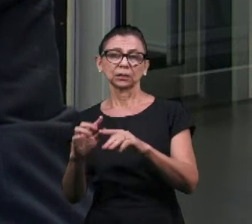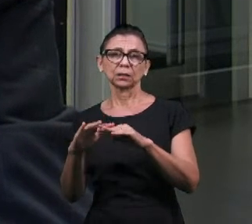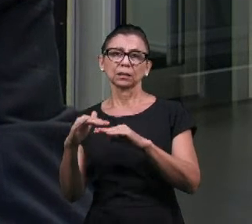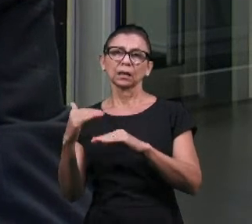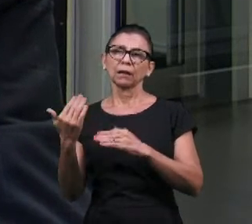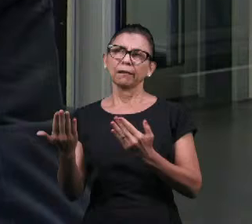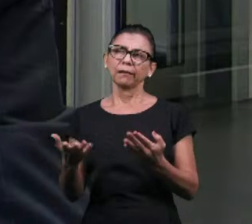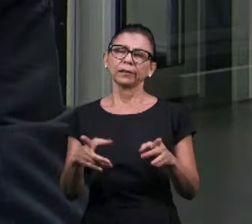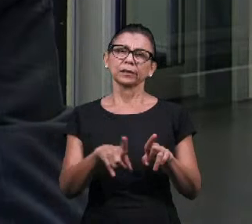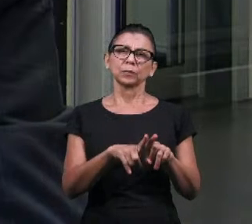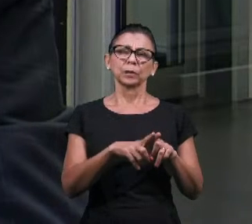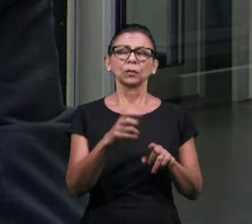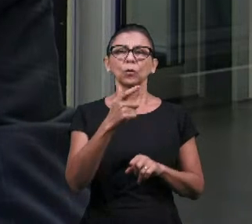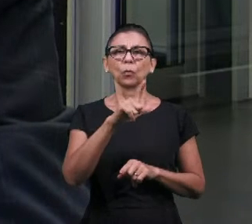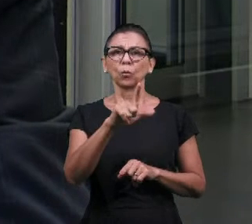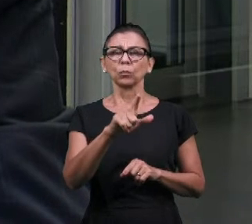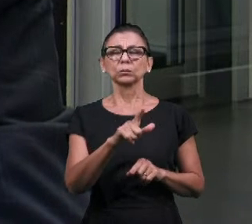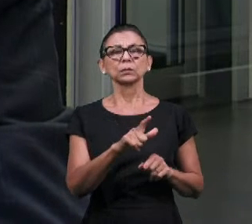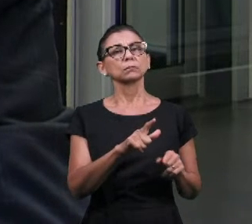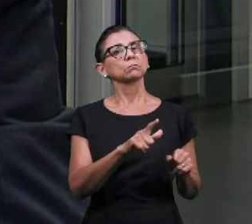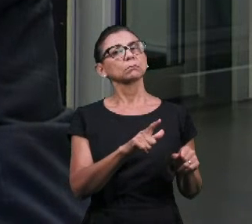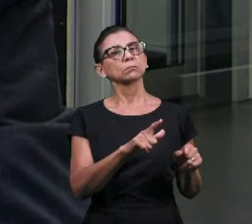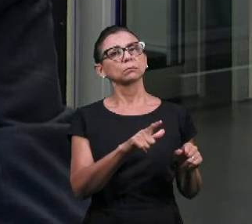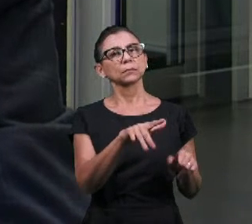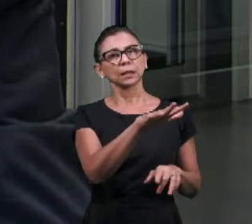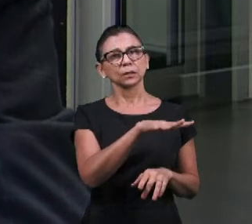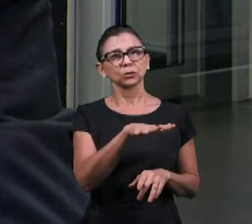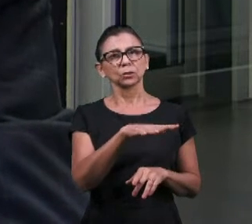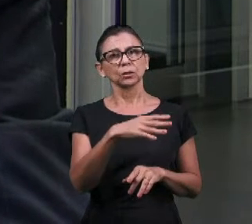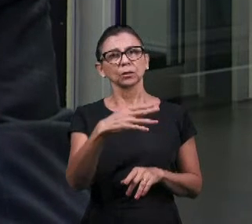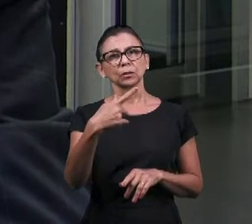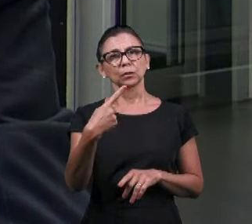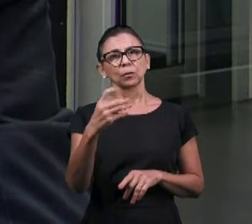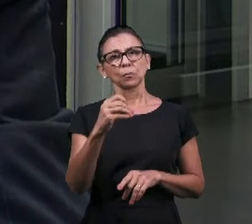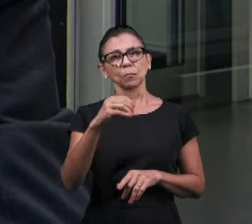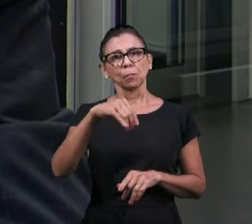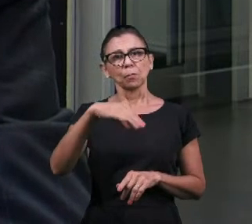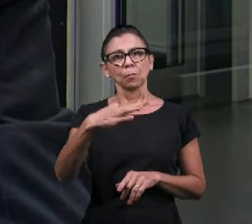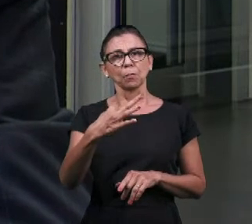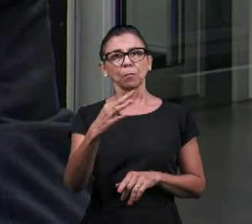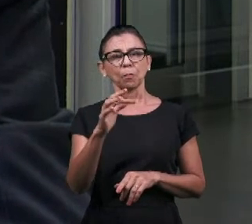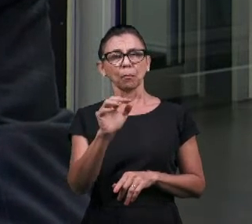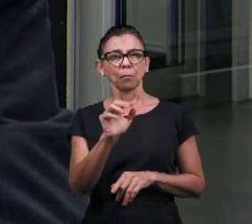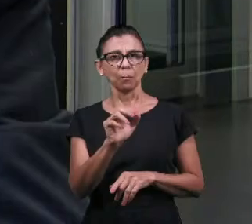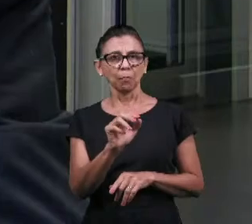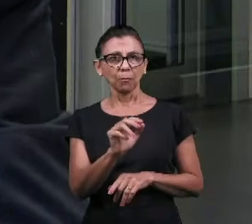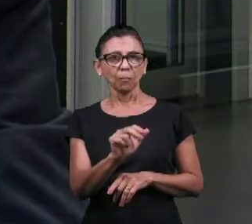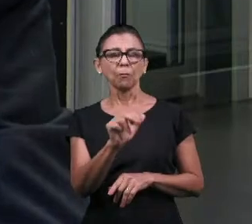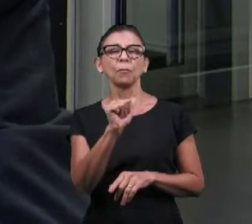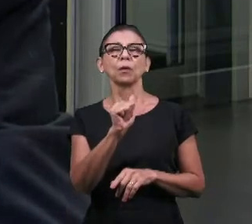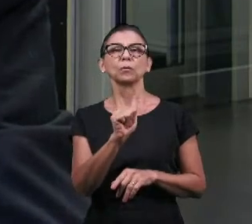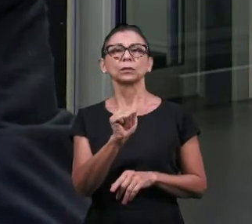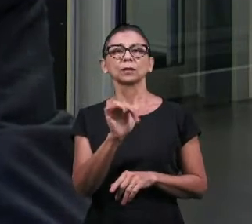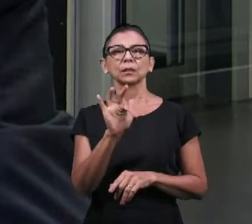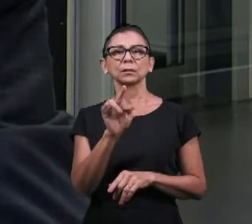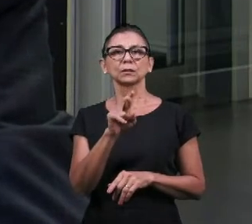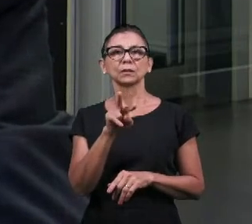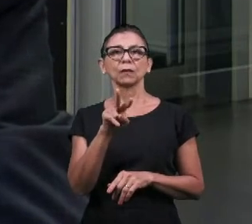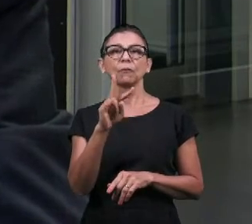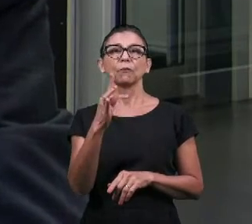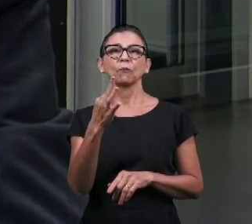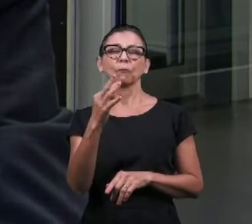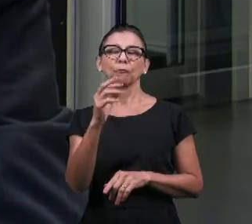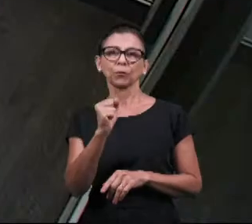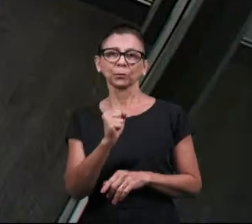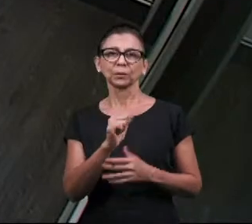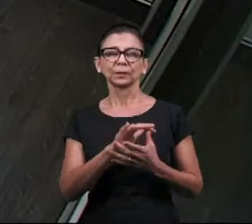E foi um lugar, né, a qual eu amei e fui amado. E posso dizer, continuo amando e sou amado.